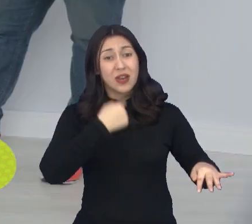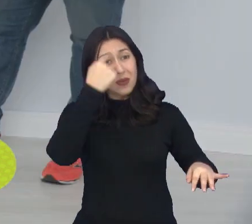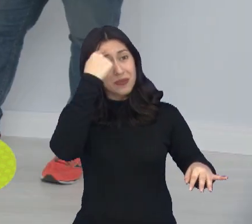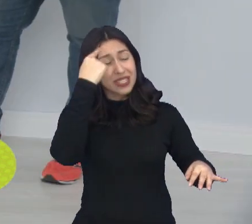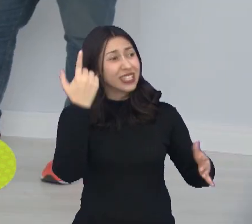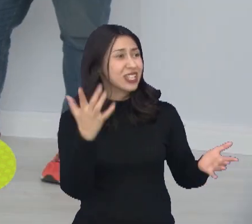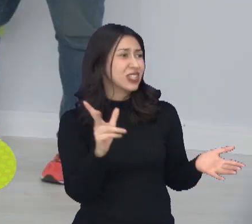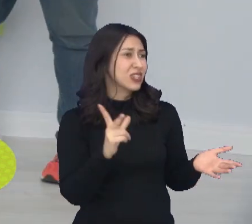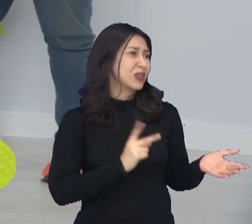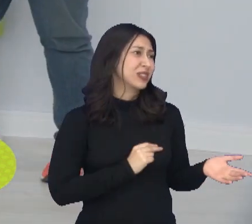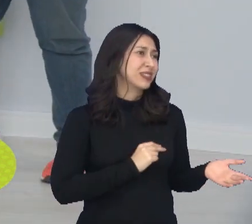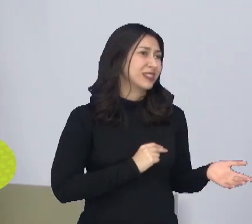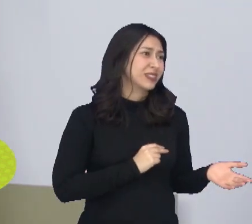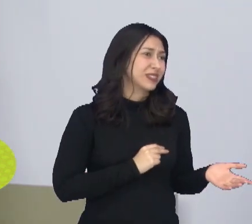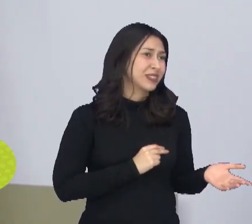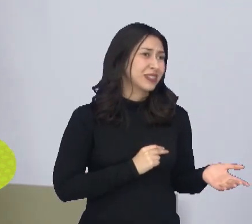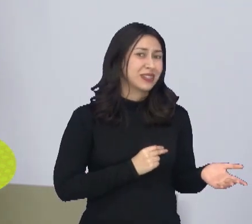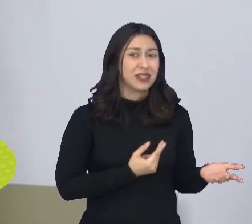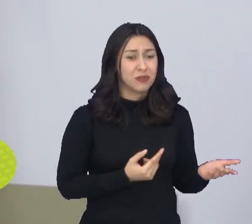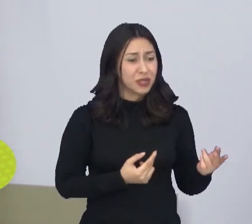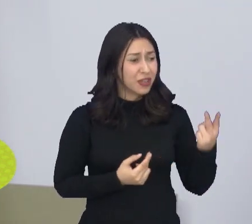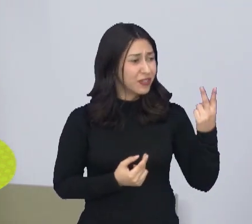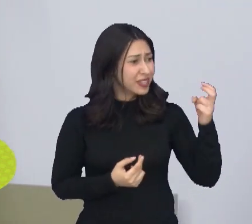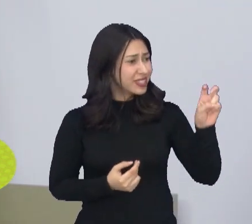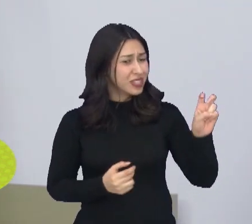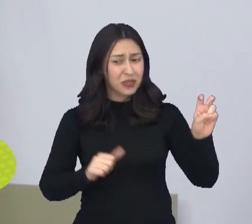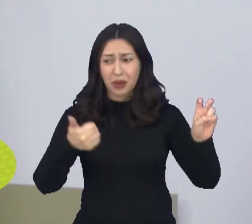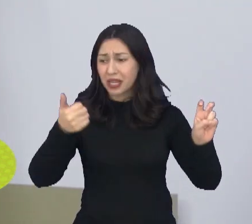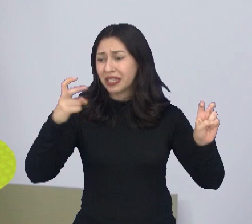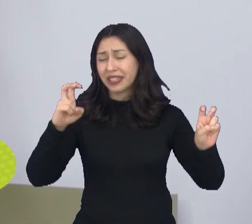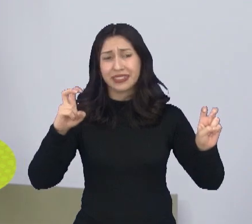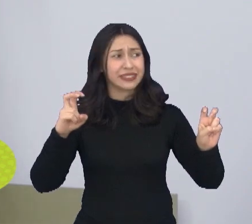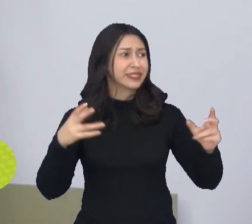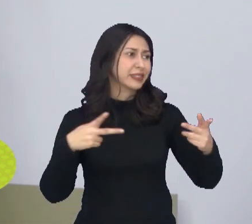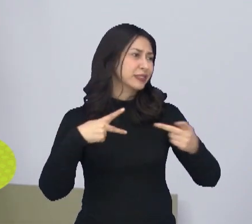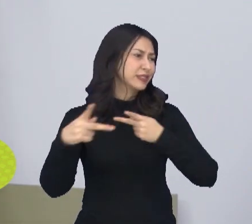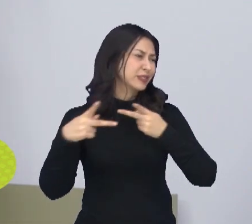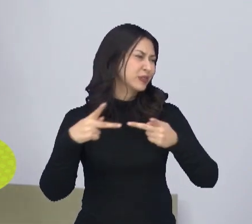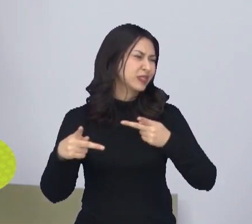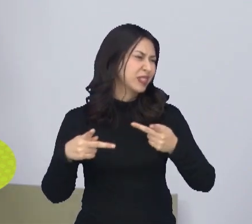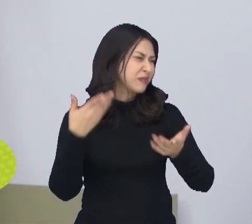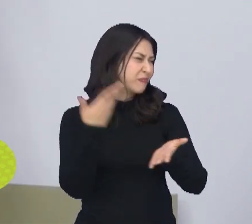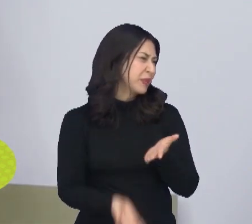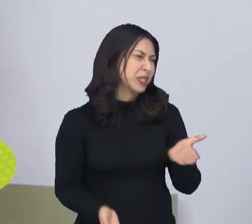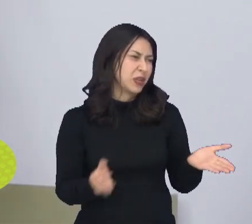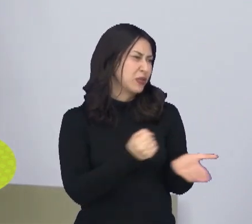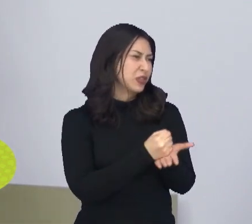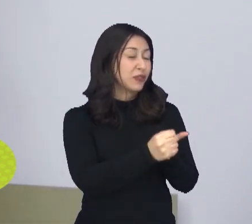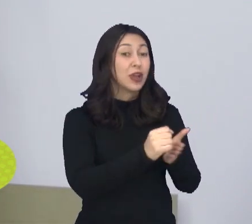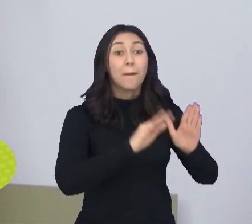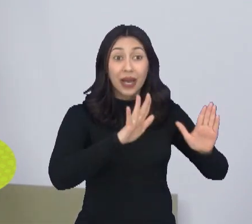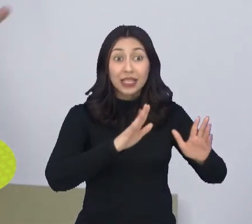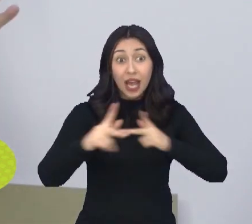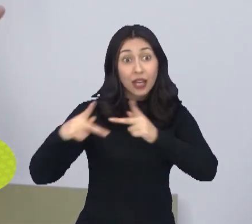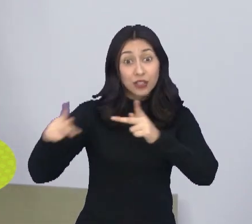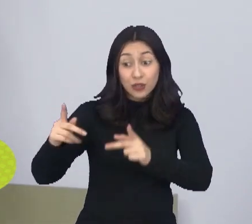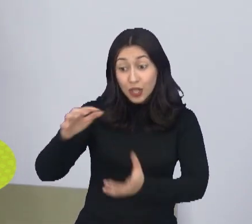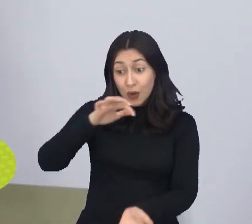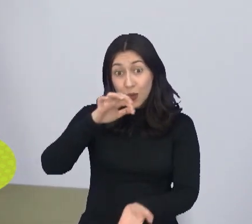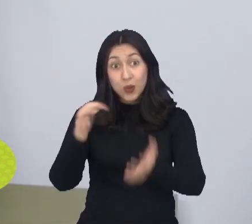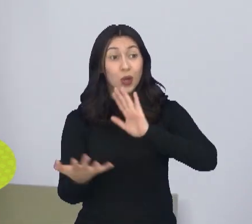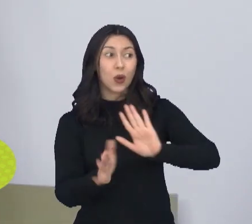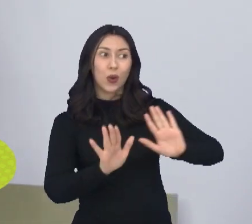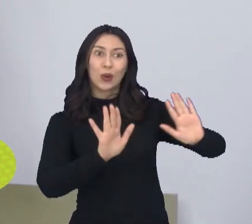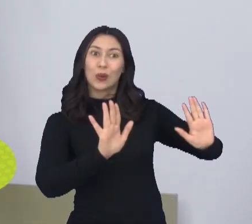pensei que ia ser fácil o jogo. Foi 25-15 pro Suzano. Eu falei, vai ser rapidinho. Mas o São José virou, falei, opa,